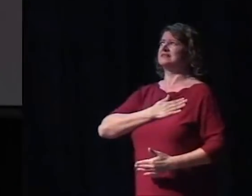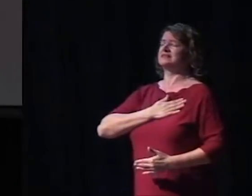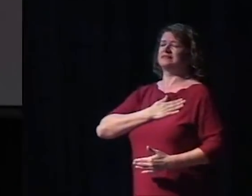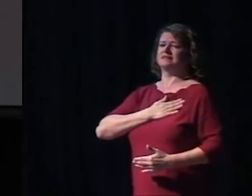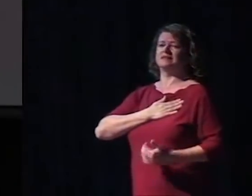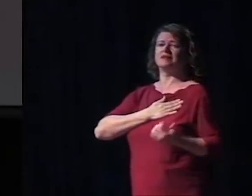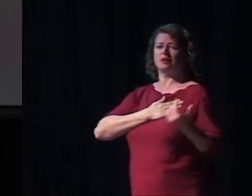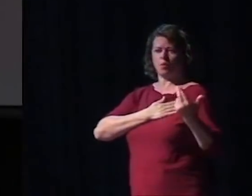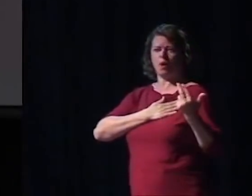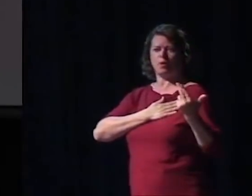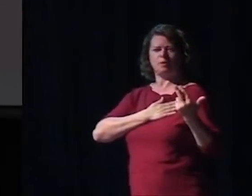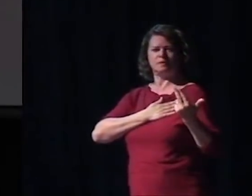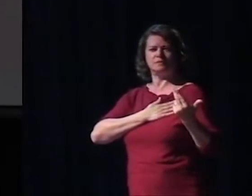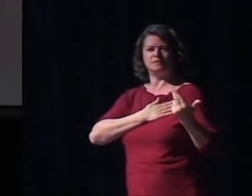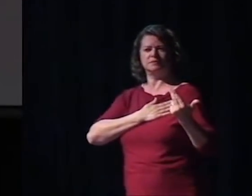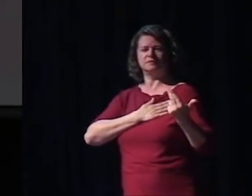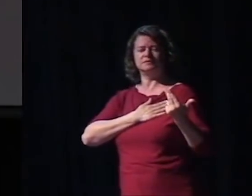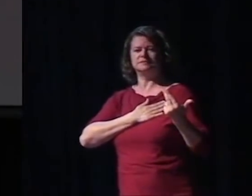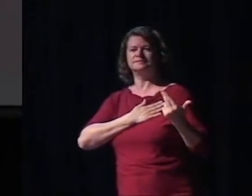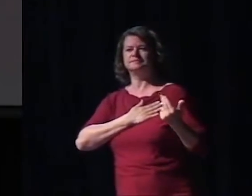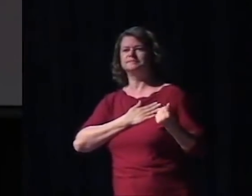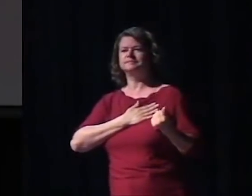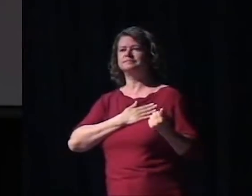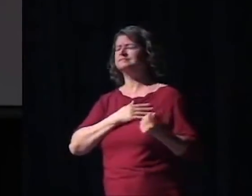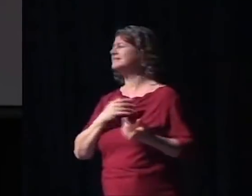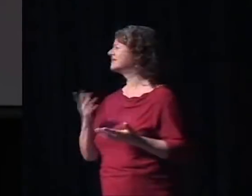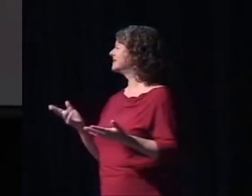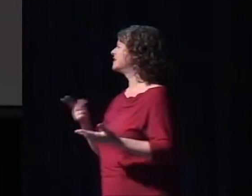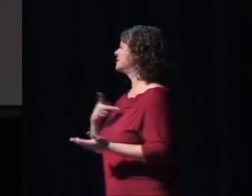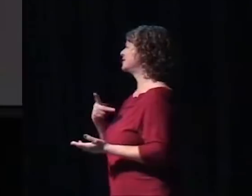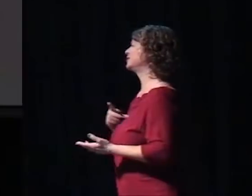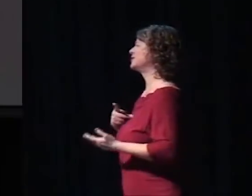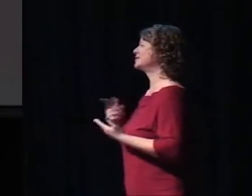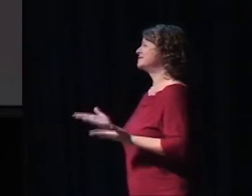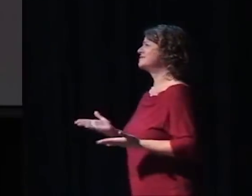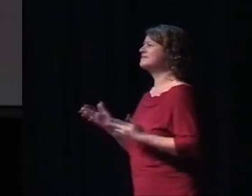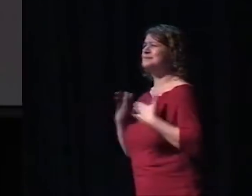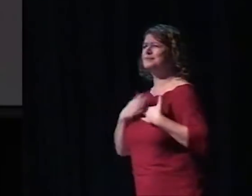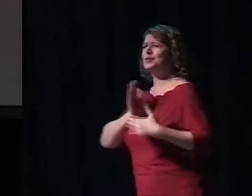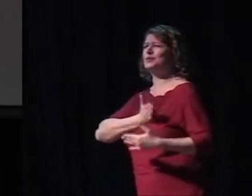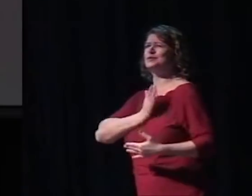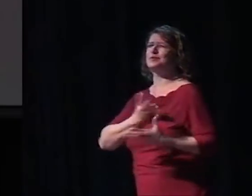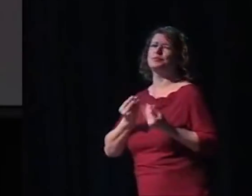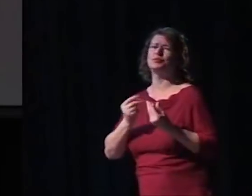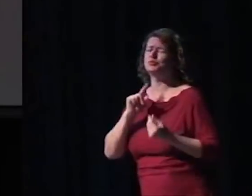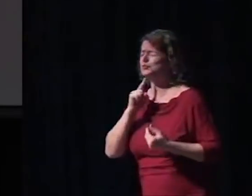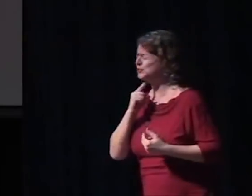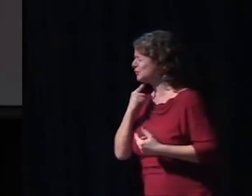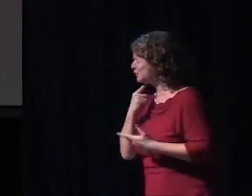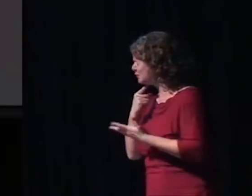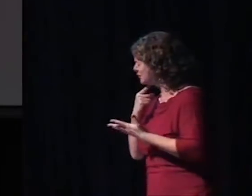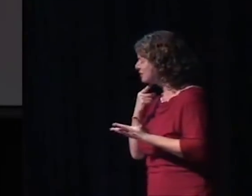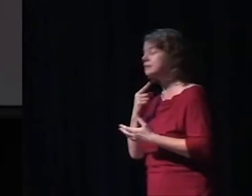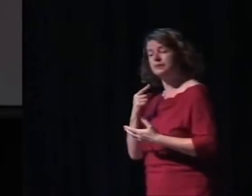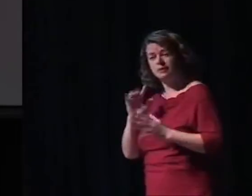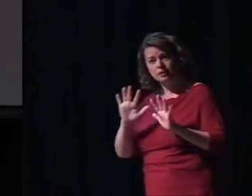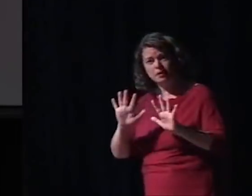tomando conta do seu coração. Pastor, mas o meu coração é tão sujo. Então nós vamos